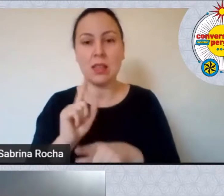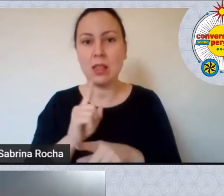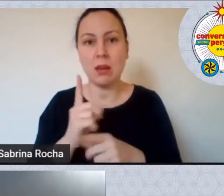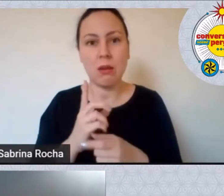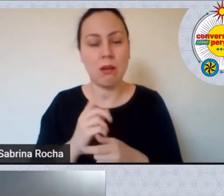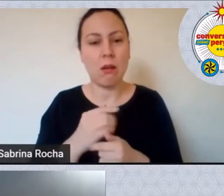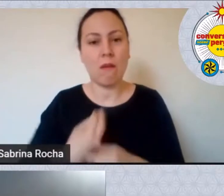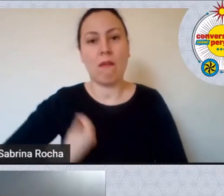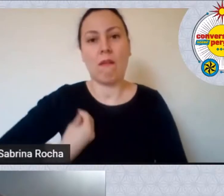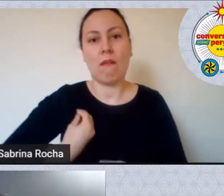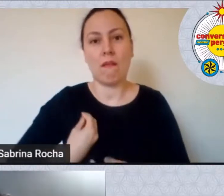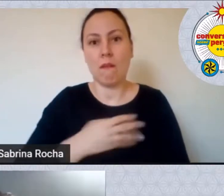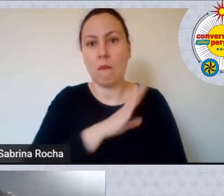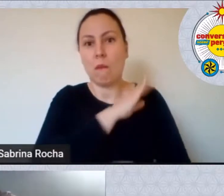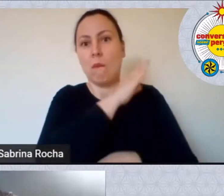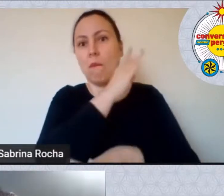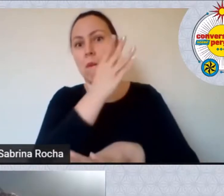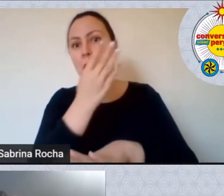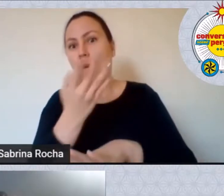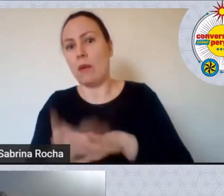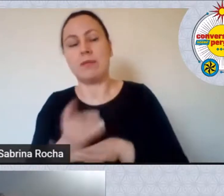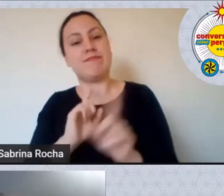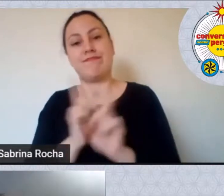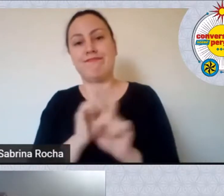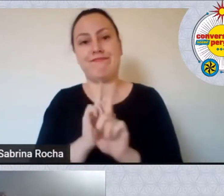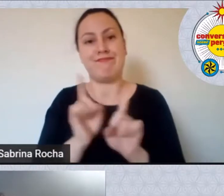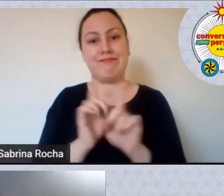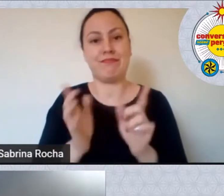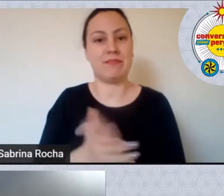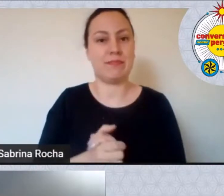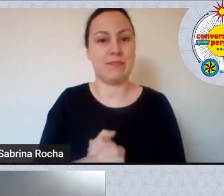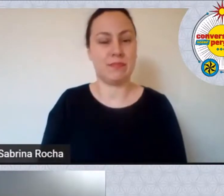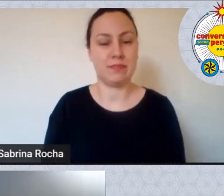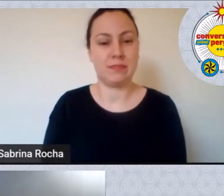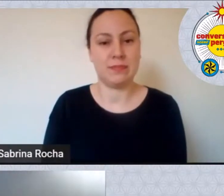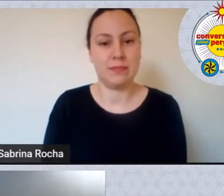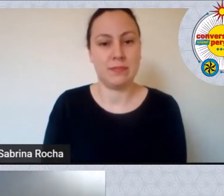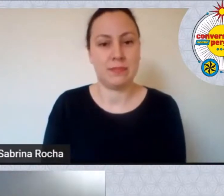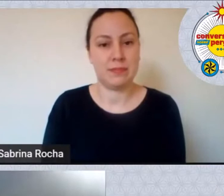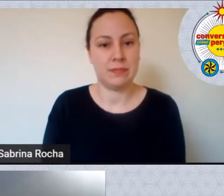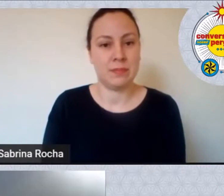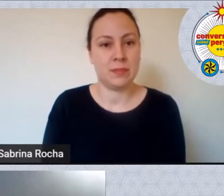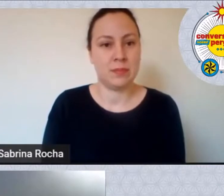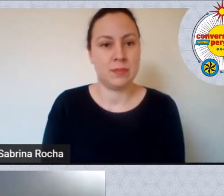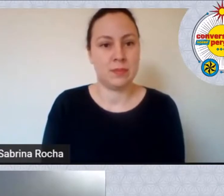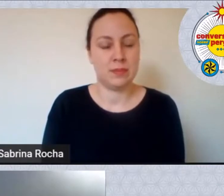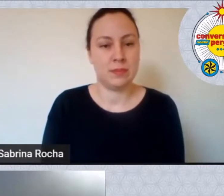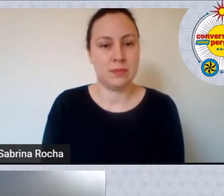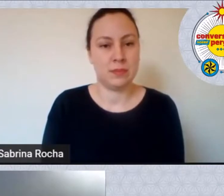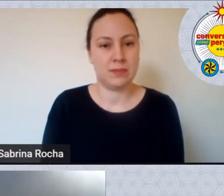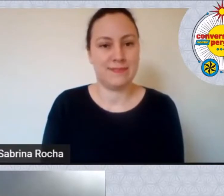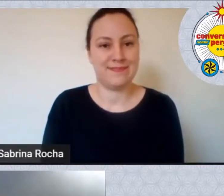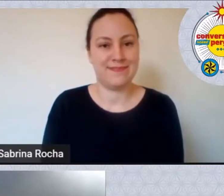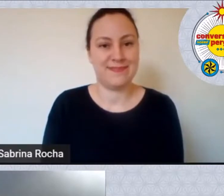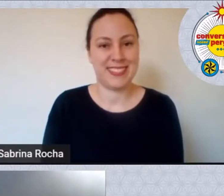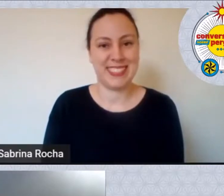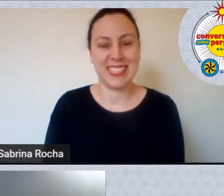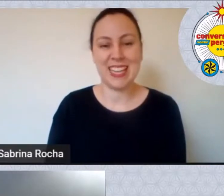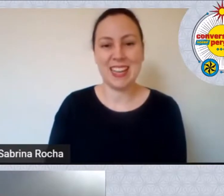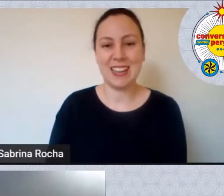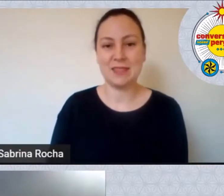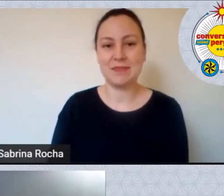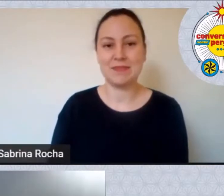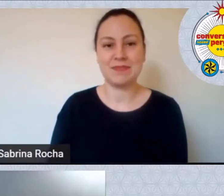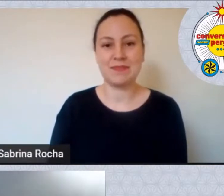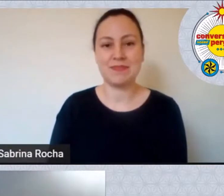colmeia zunindo um na cabeça do outro dia e noite. Né? Aí você já me deu vários temas